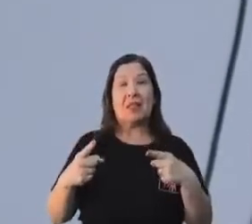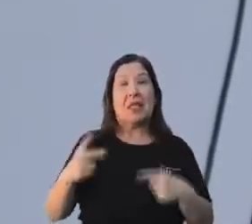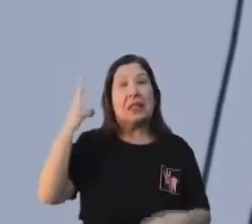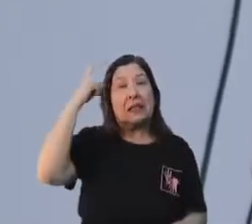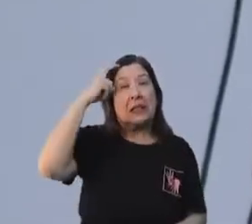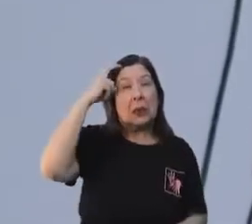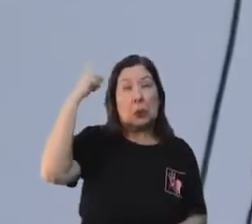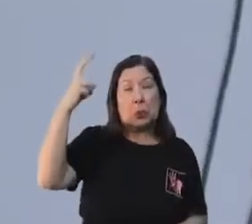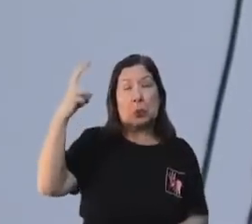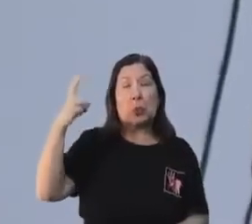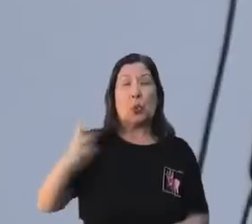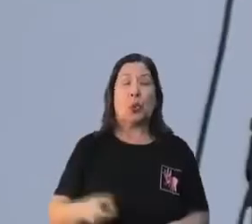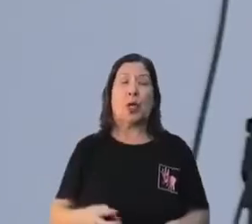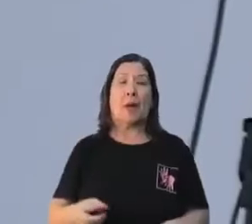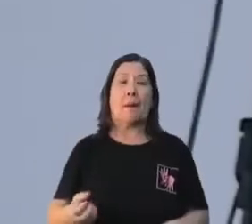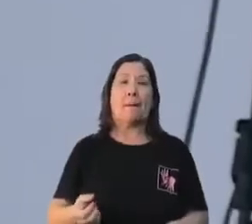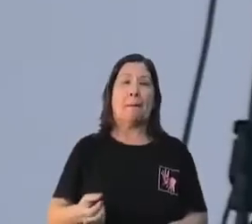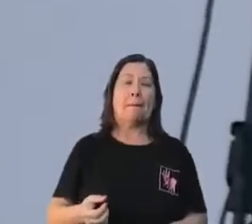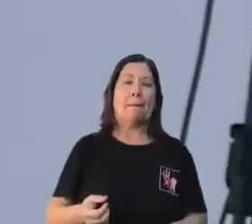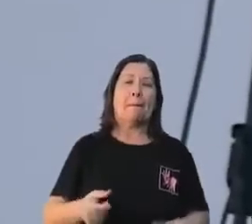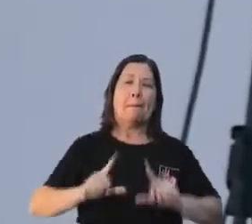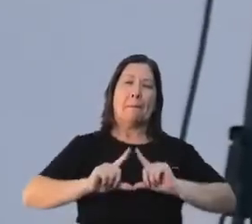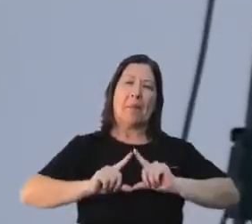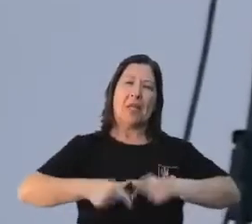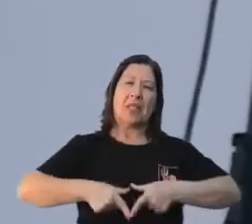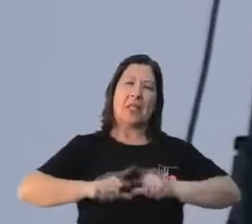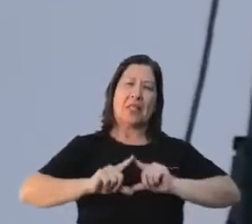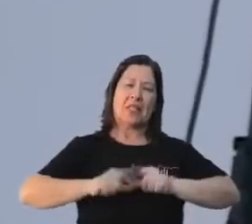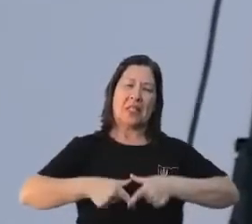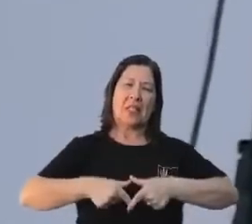Uma mulher não soltava os cabelos em público.